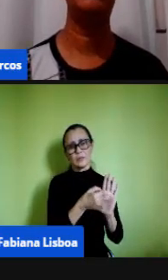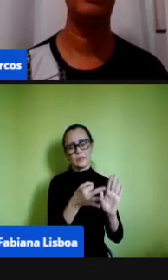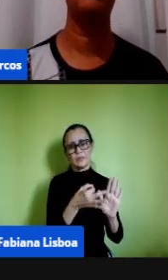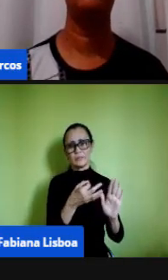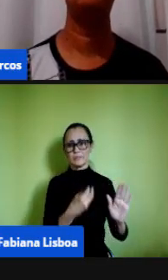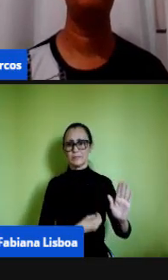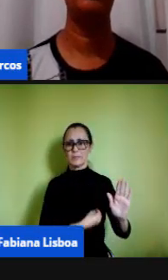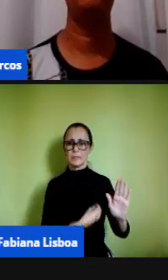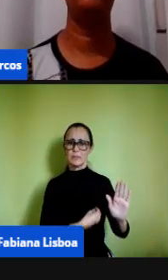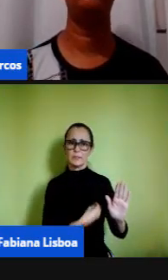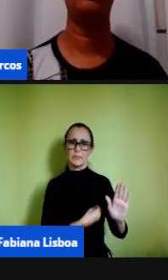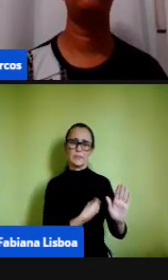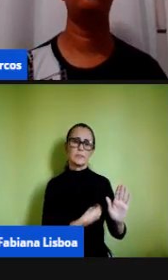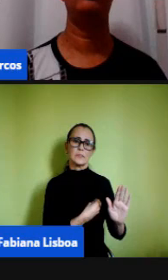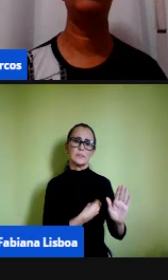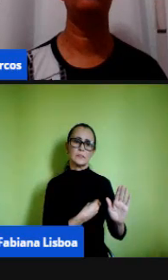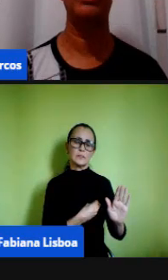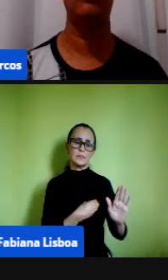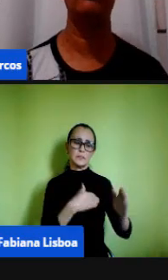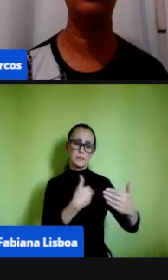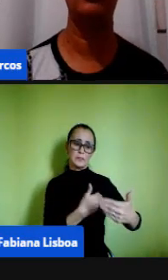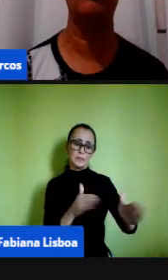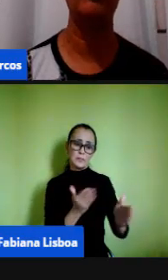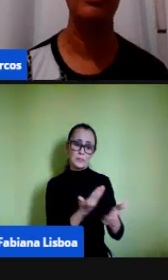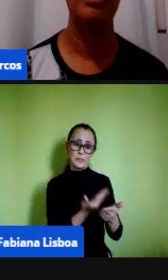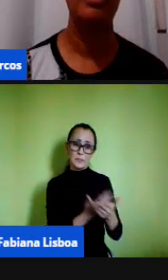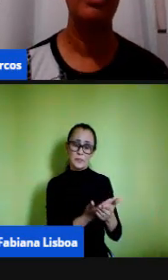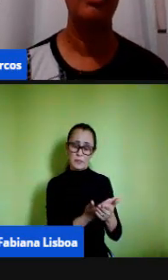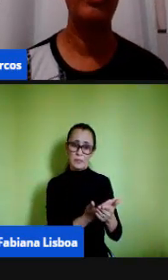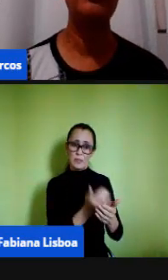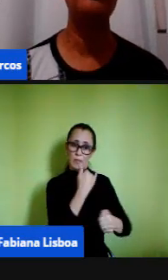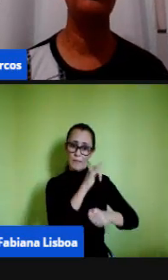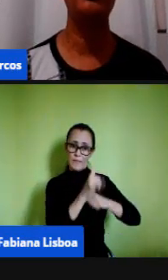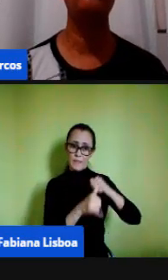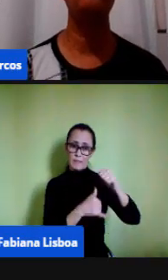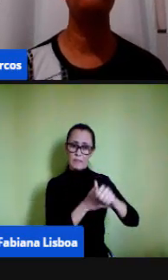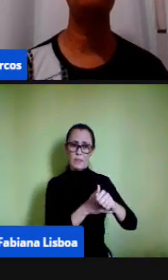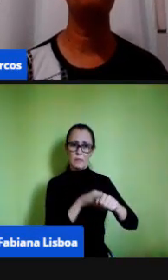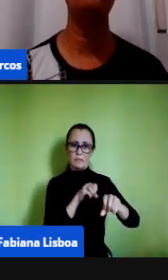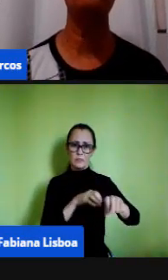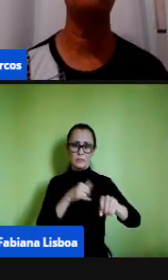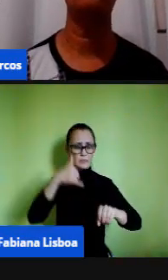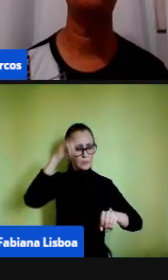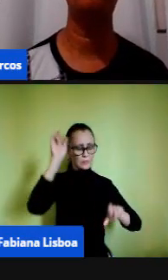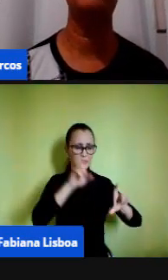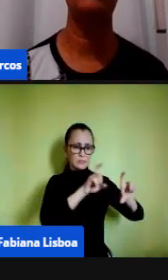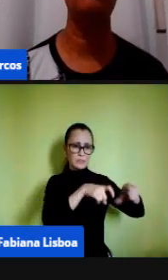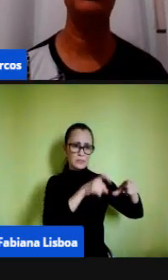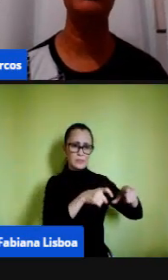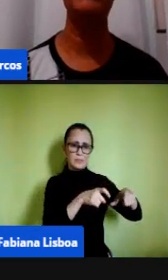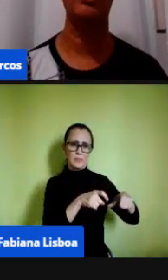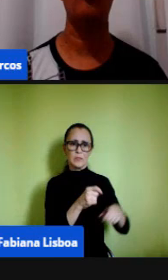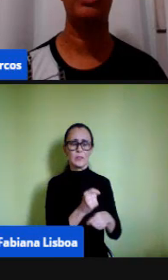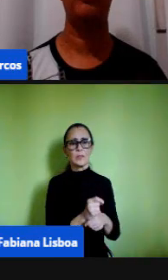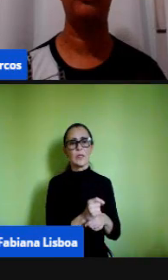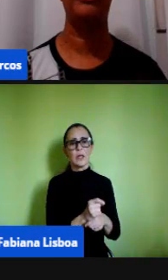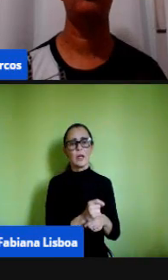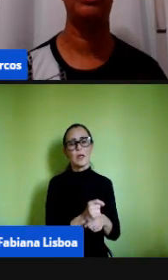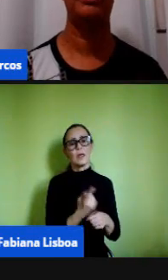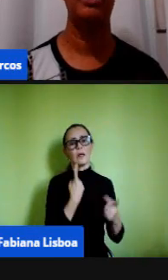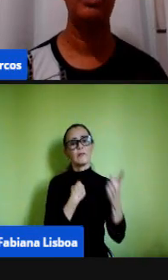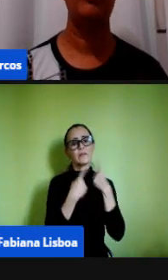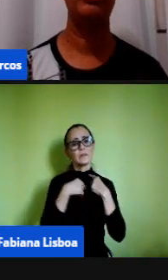dessa nossa sala do ambiente virtual da educação do campo prestigiem o curso Moodle Formação Inicial